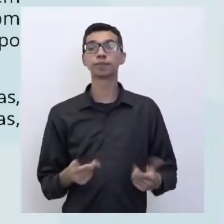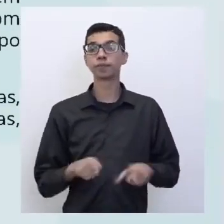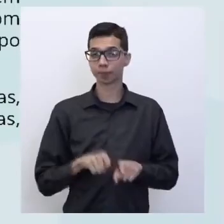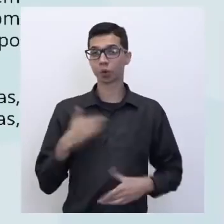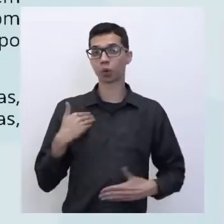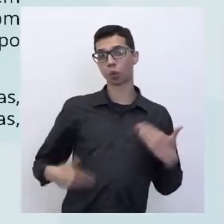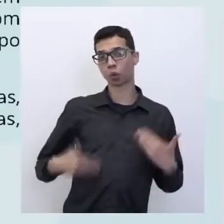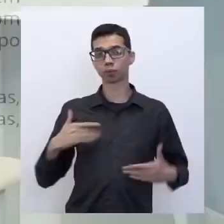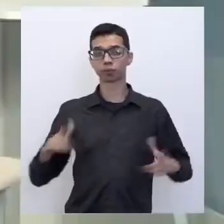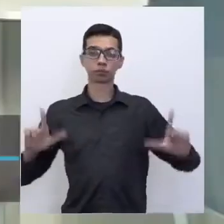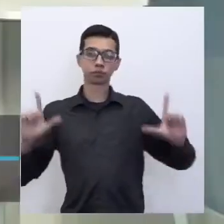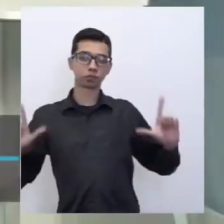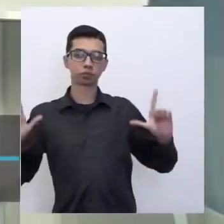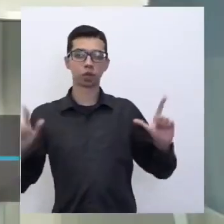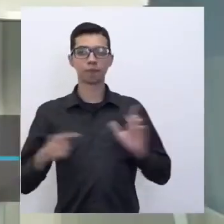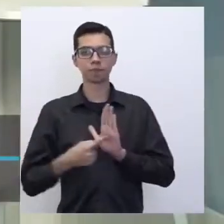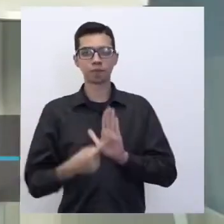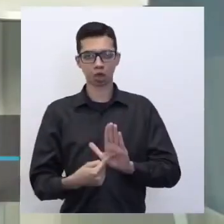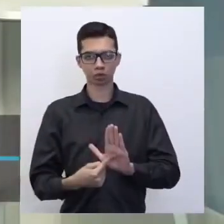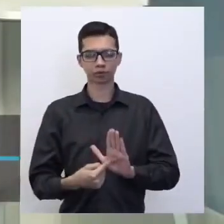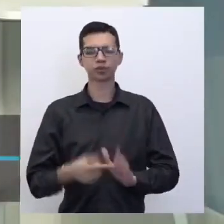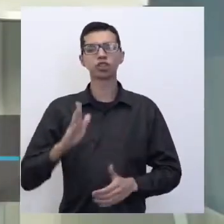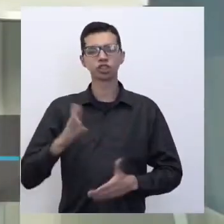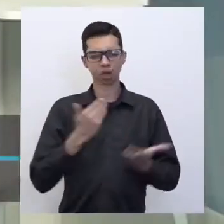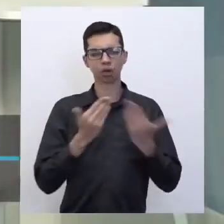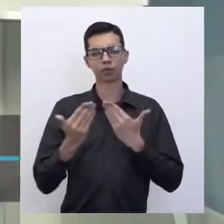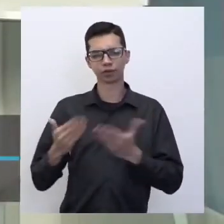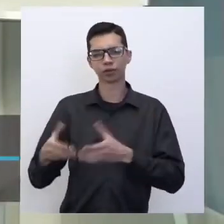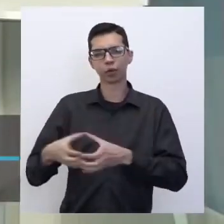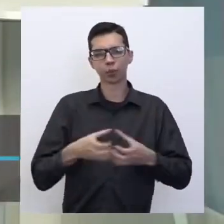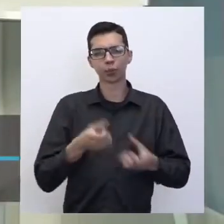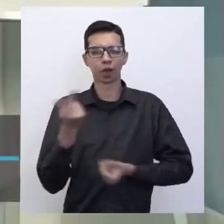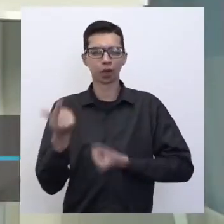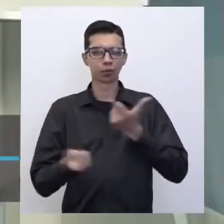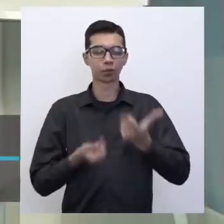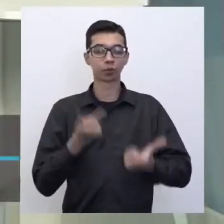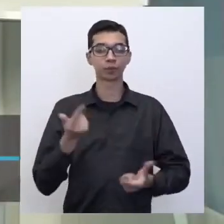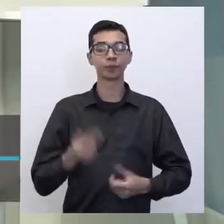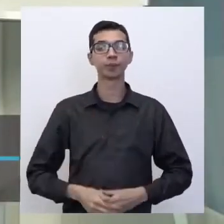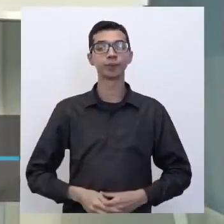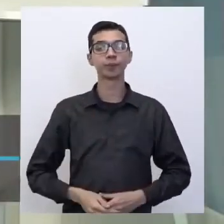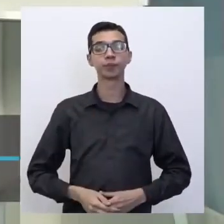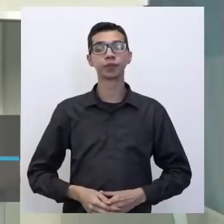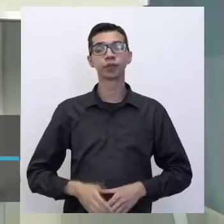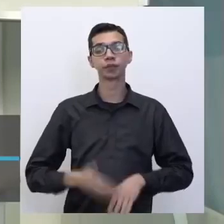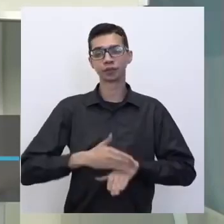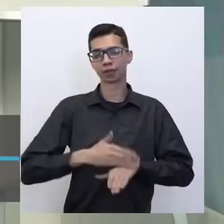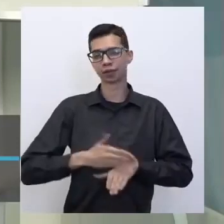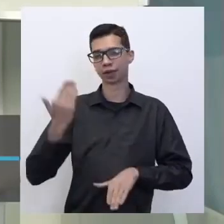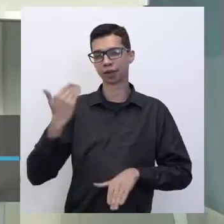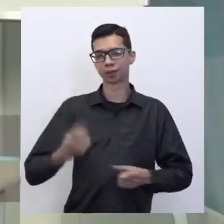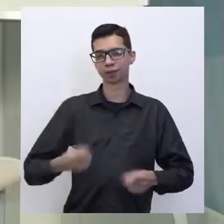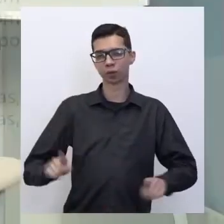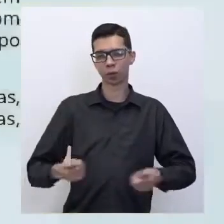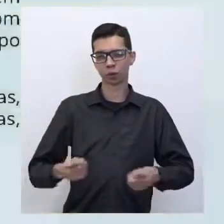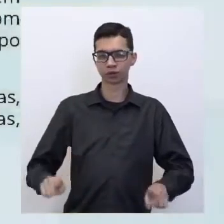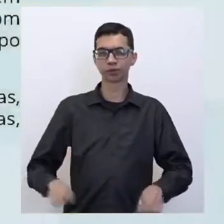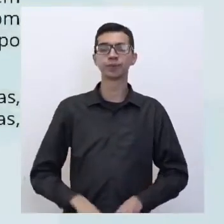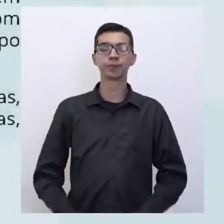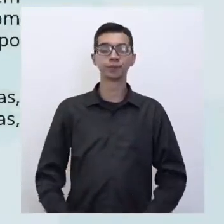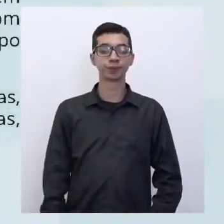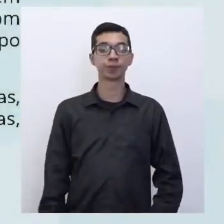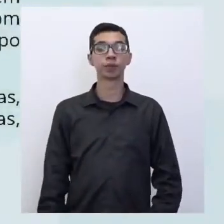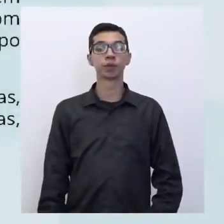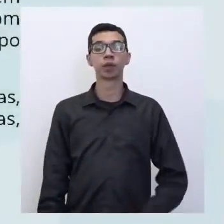conversado sobre alguns grupos, algumas performances desses grupos na habilidade de música. Circo,